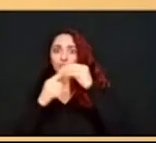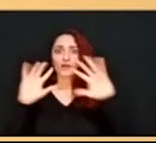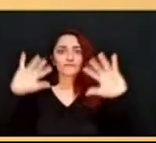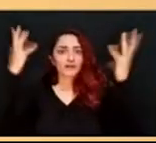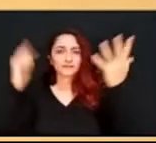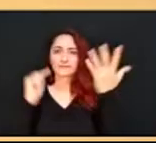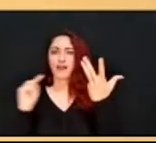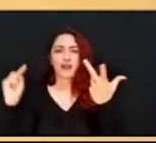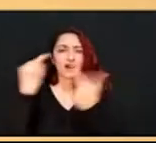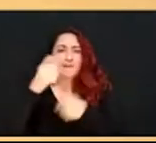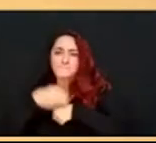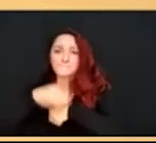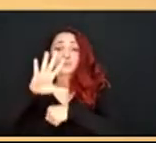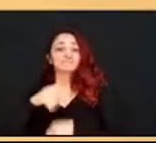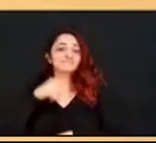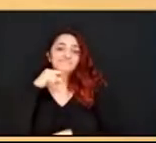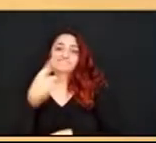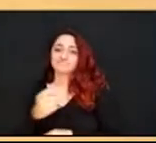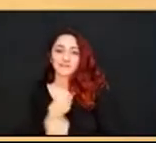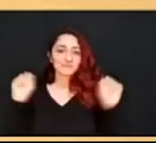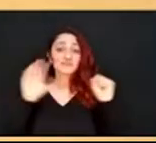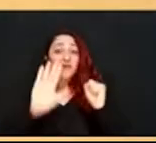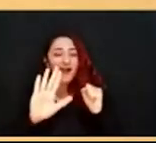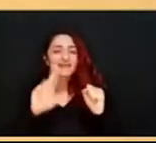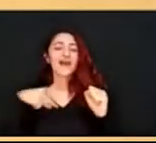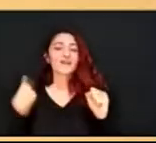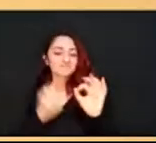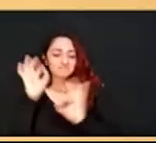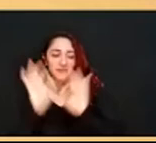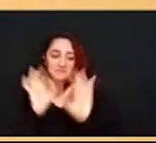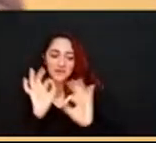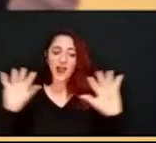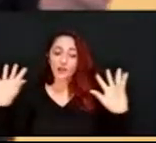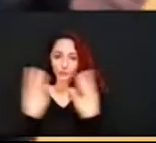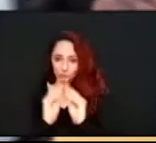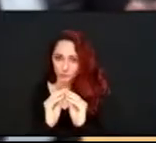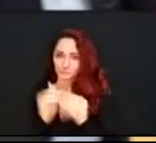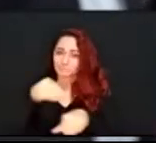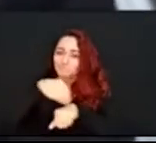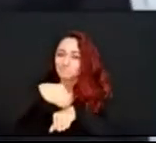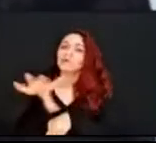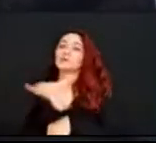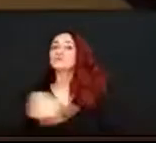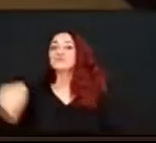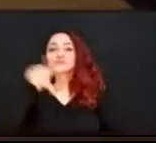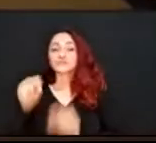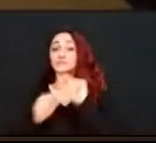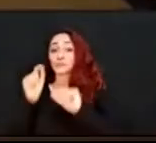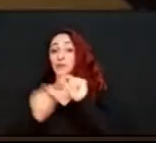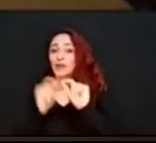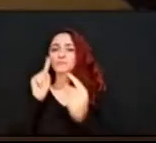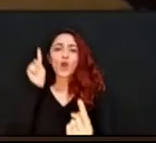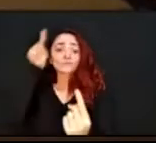iniciativas mas a gente fez um resumo e é para trazer para vocês um o objetivo